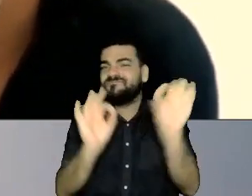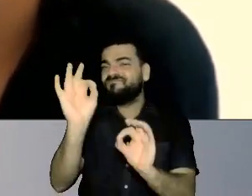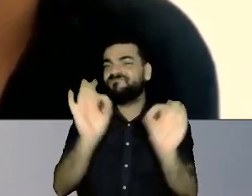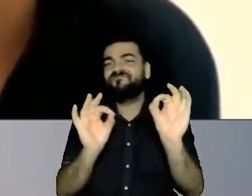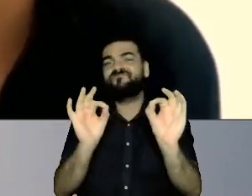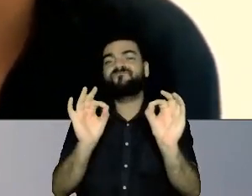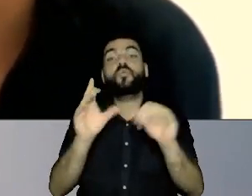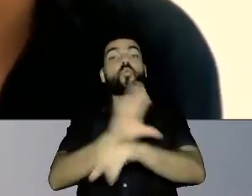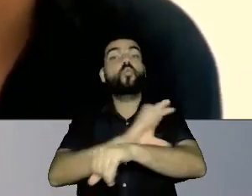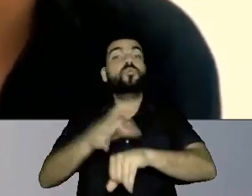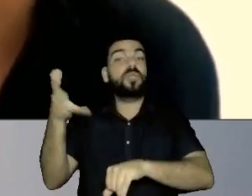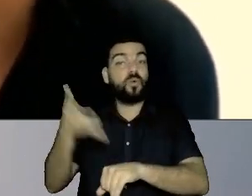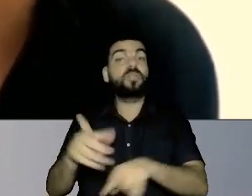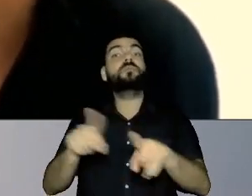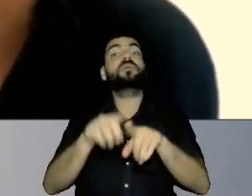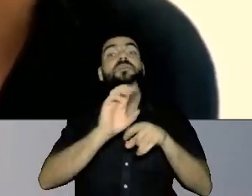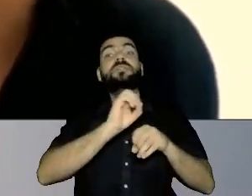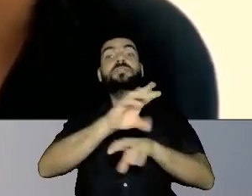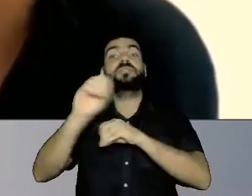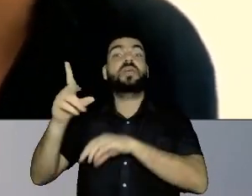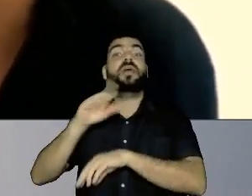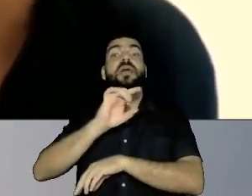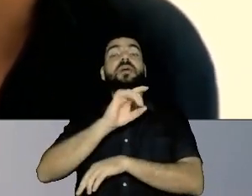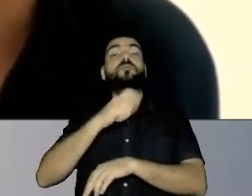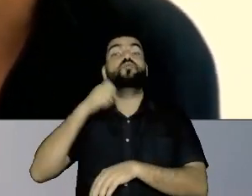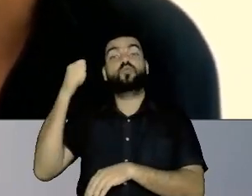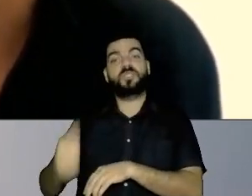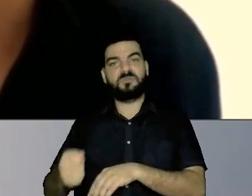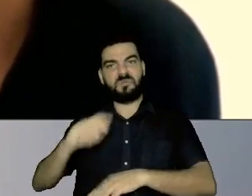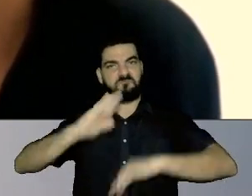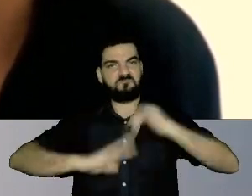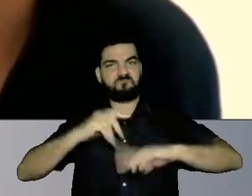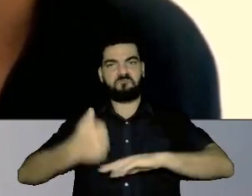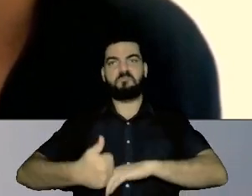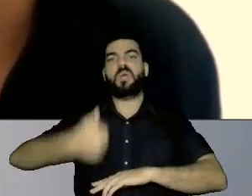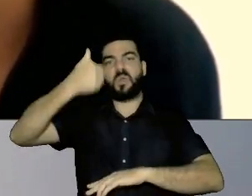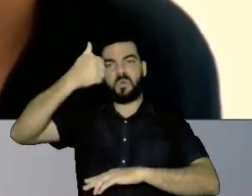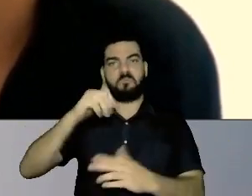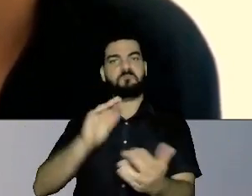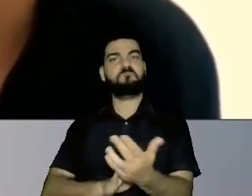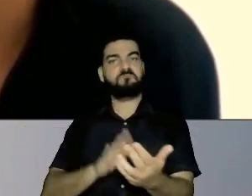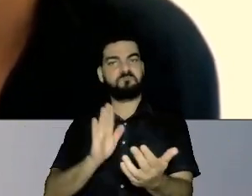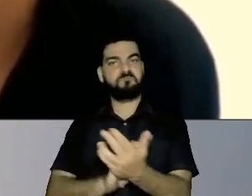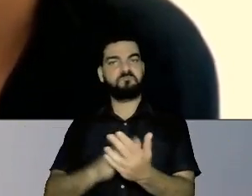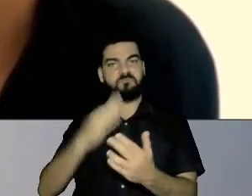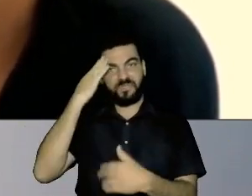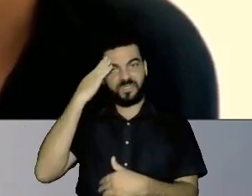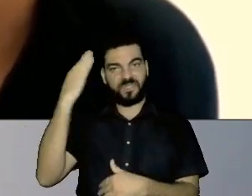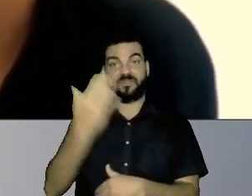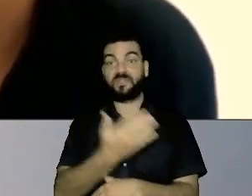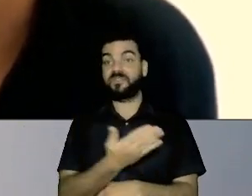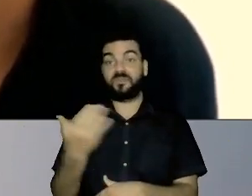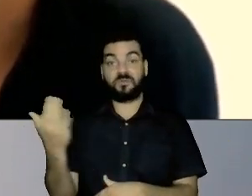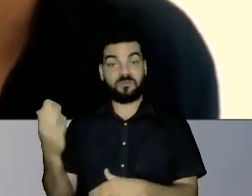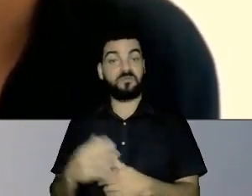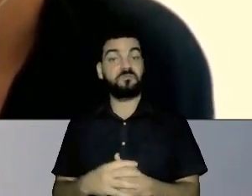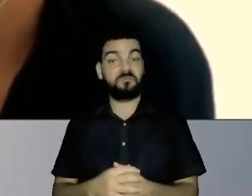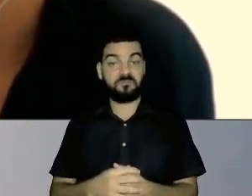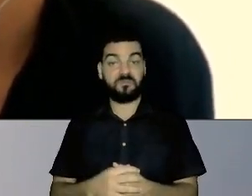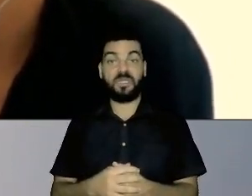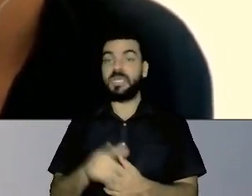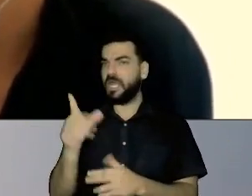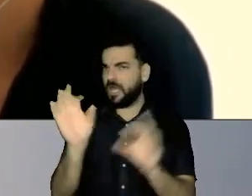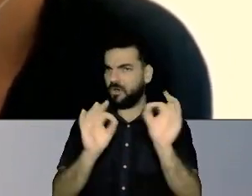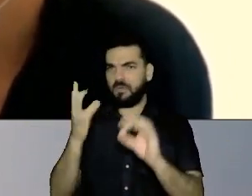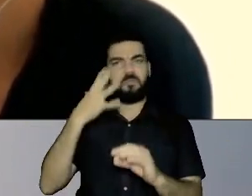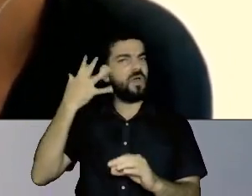dos magistrados de uma forma muito competente e também muito proativa, e vem trazendo para nós vários eventos, organizando